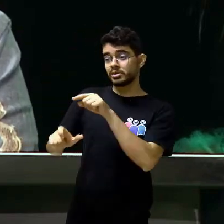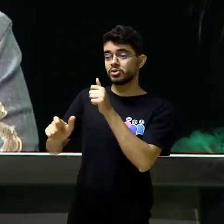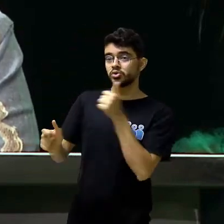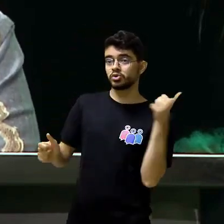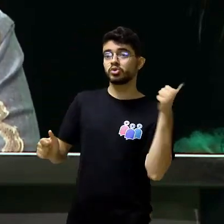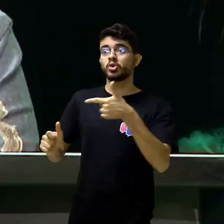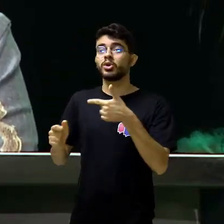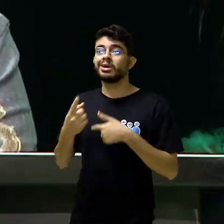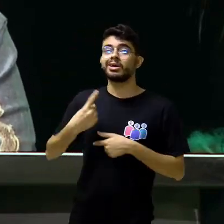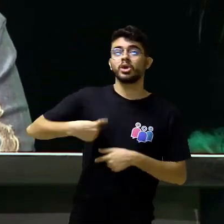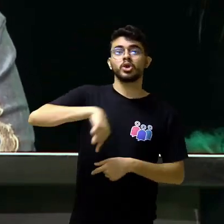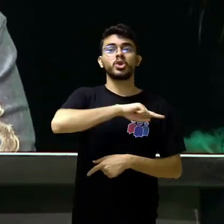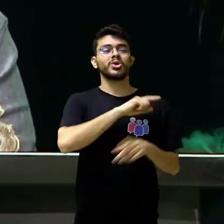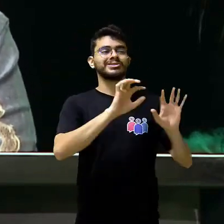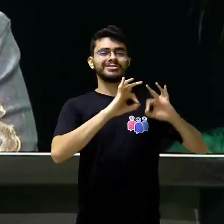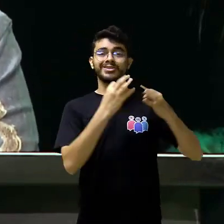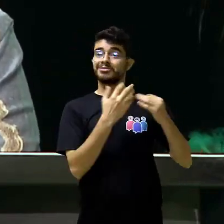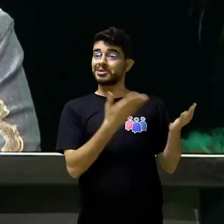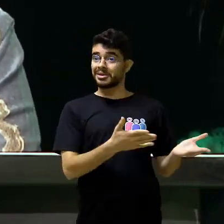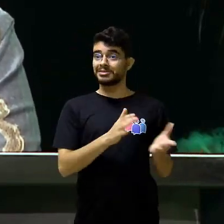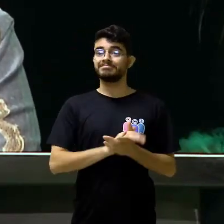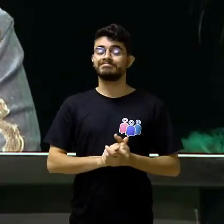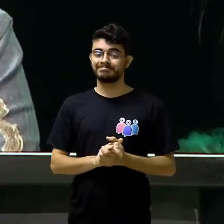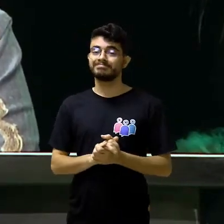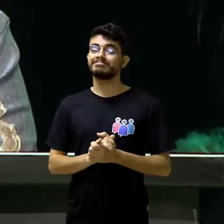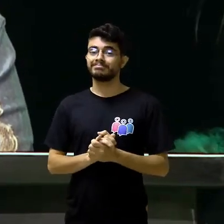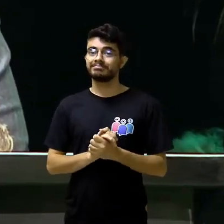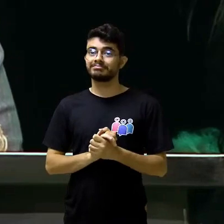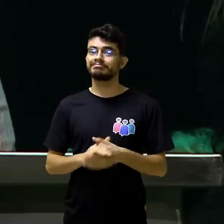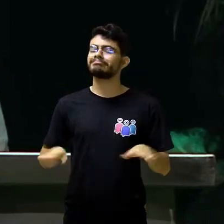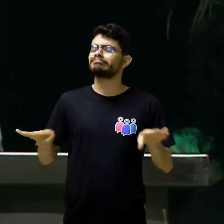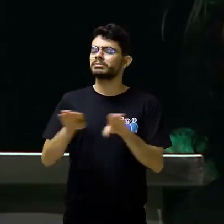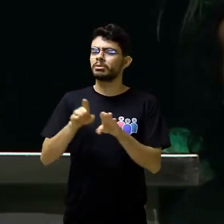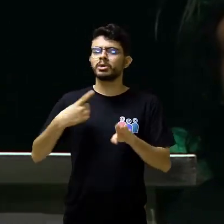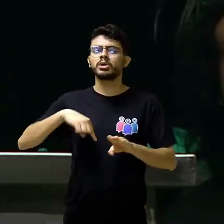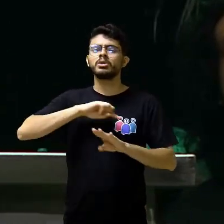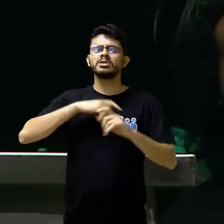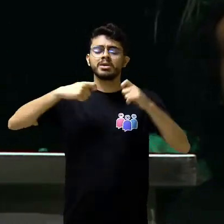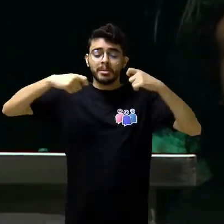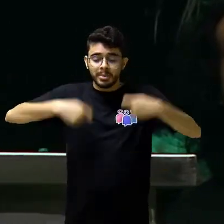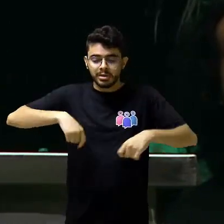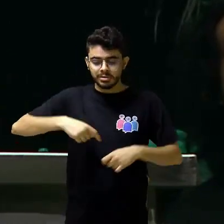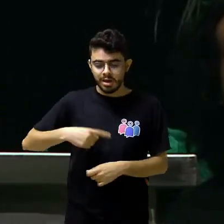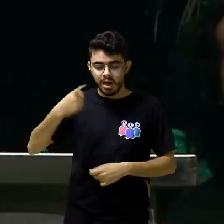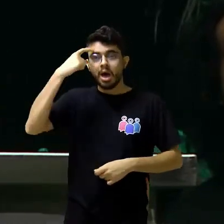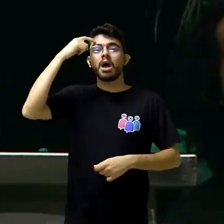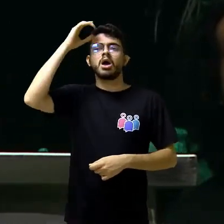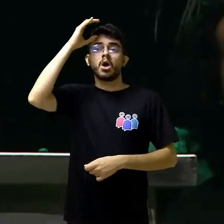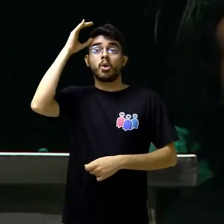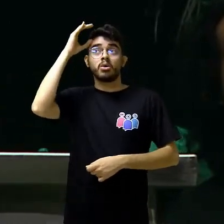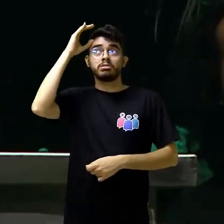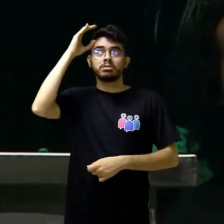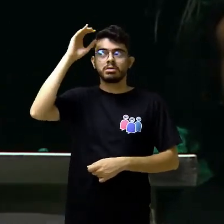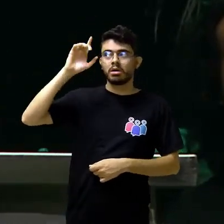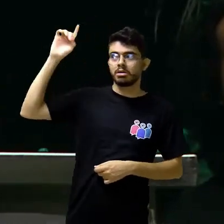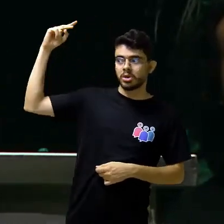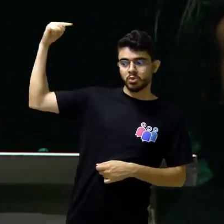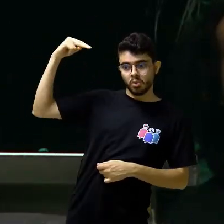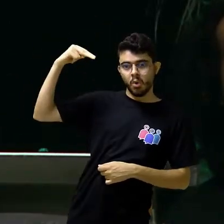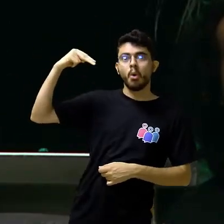com as nossas famílias. E temos que estar conscientes perante Deus